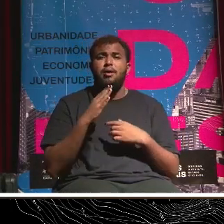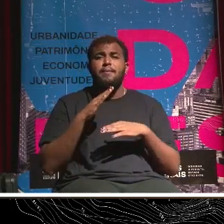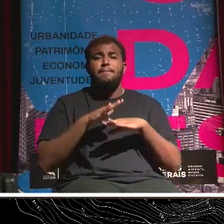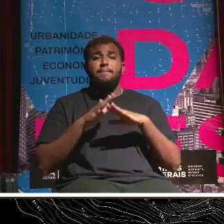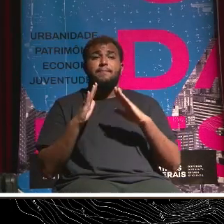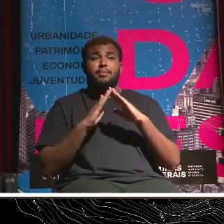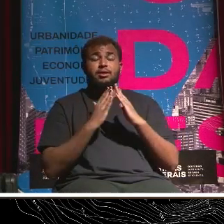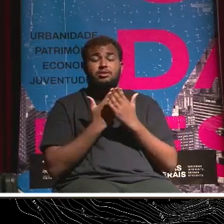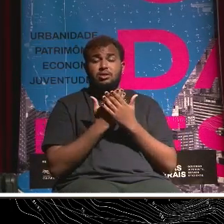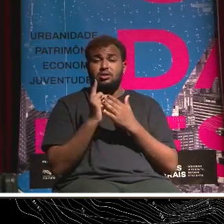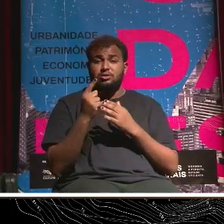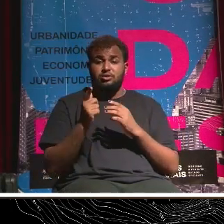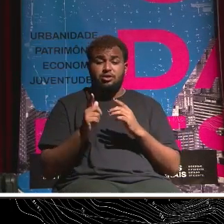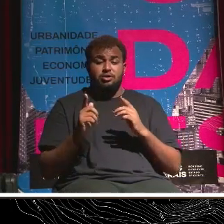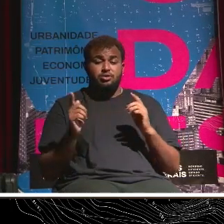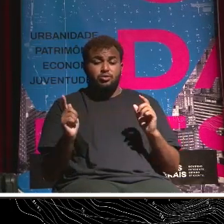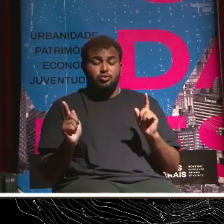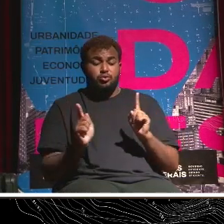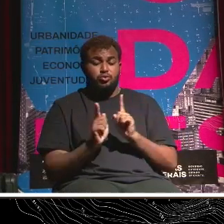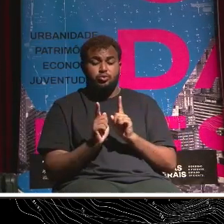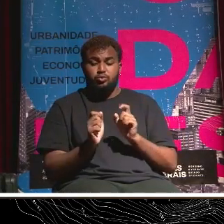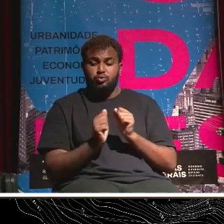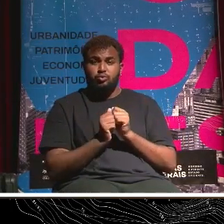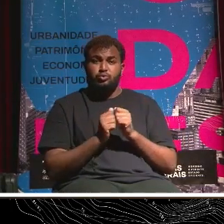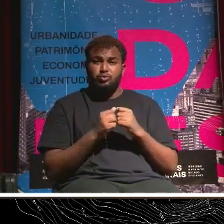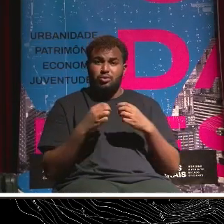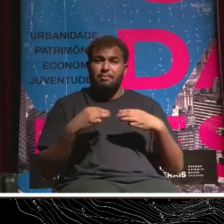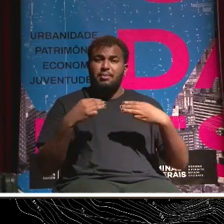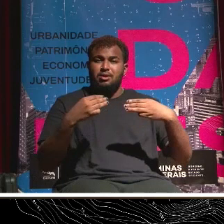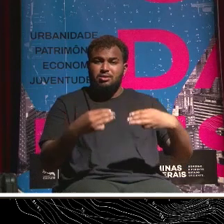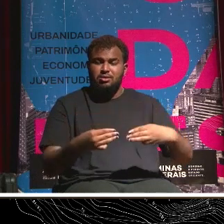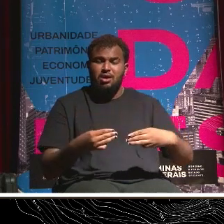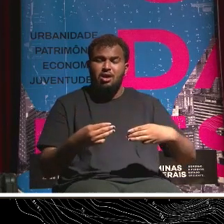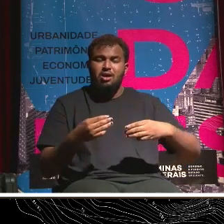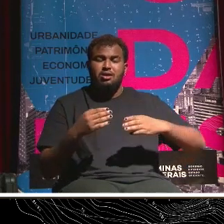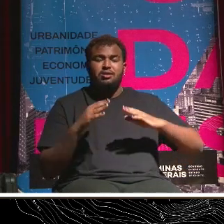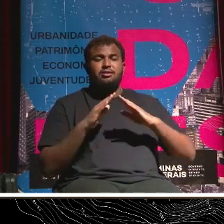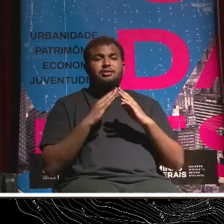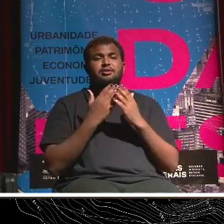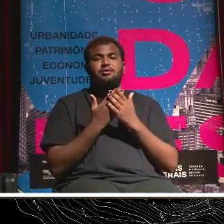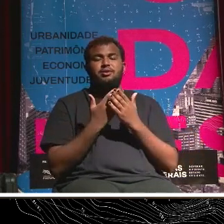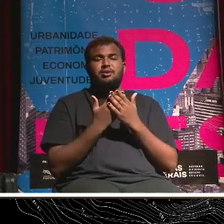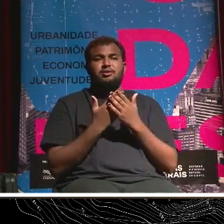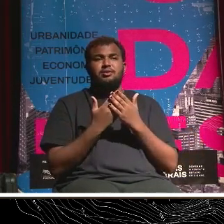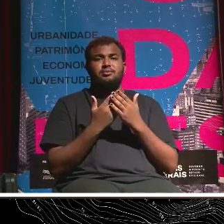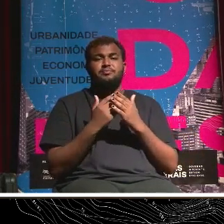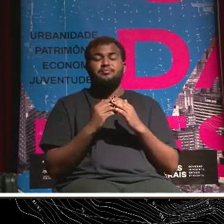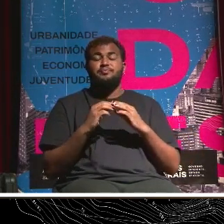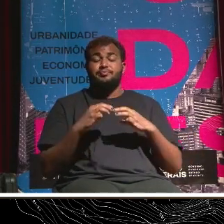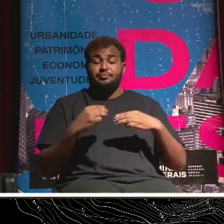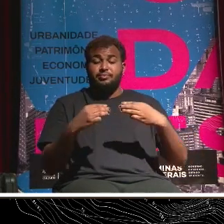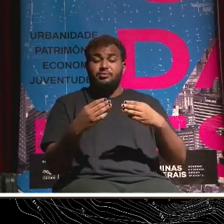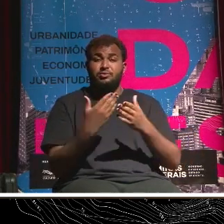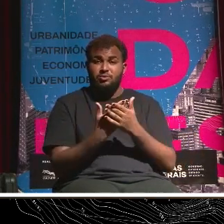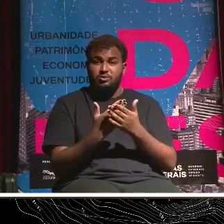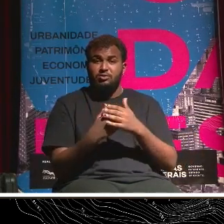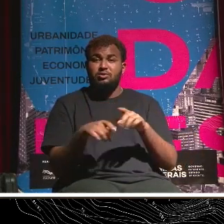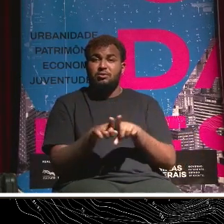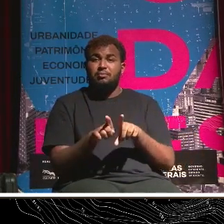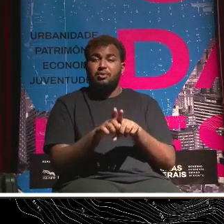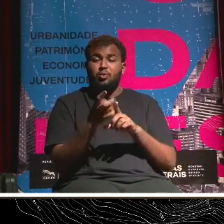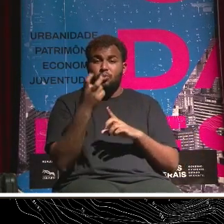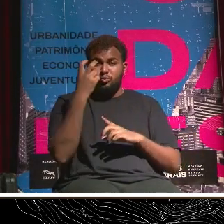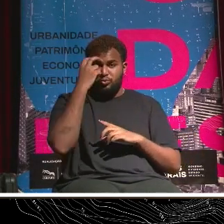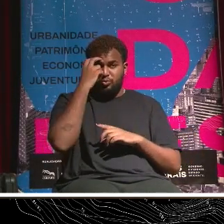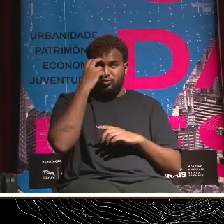somos parentes do Ministério da Educação, no campo federal, era Ministério da Educação e Cultura, Em